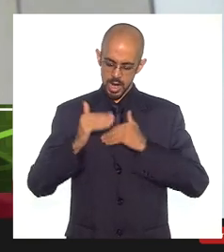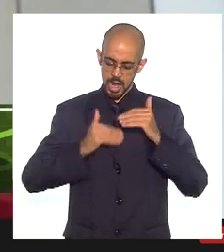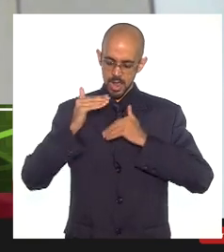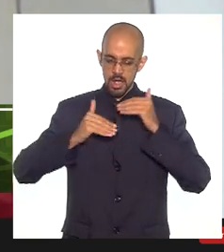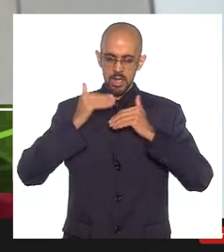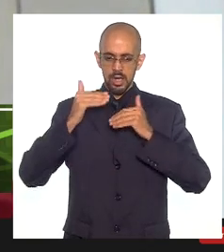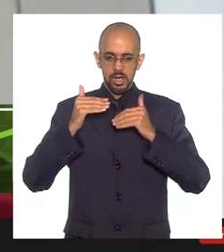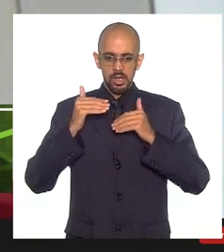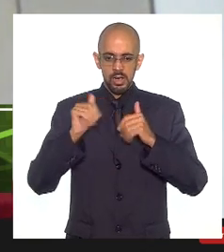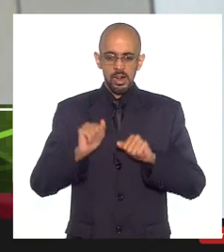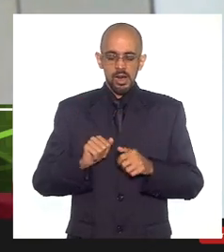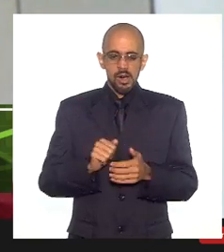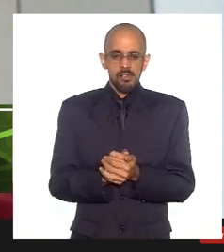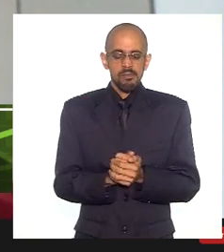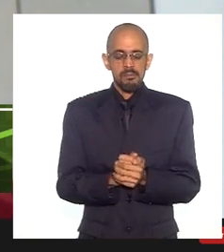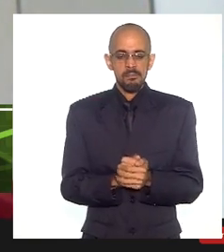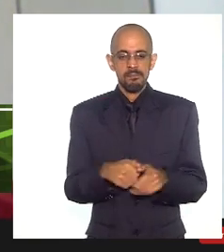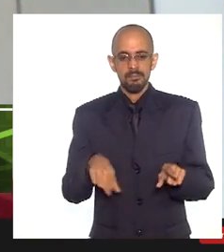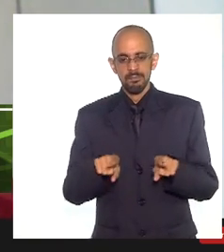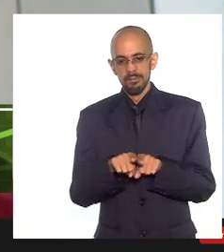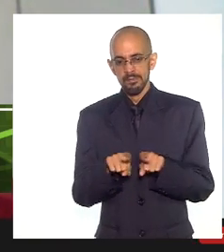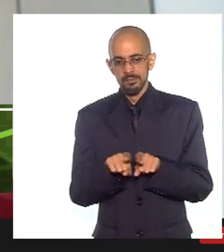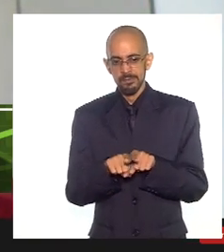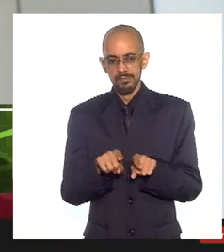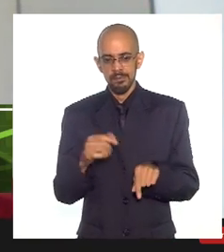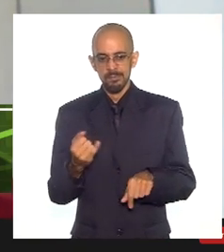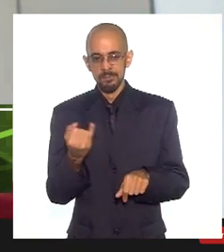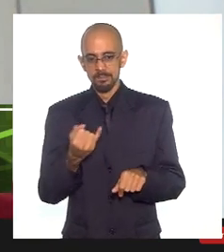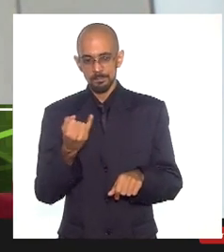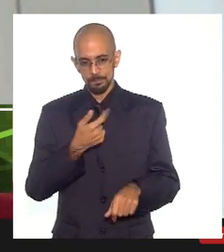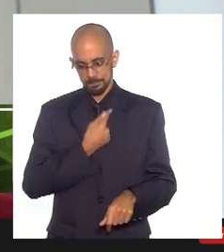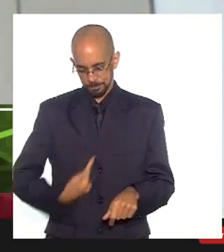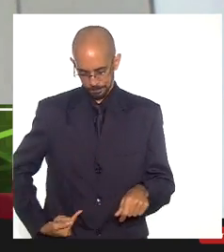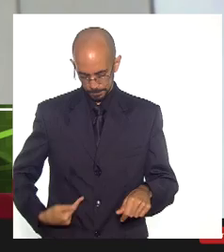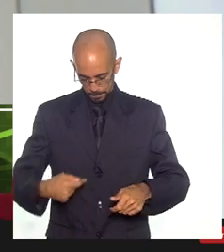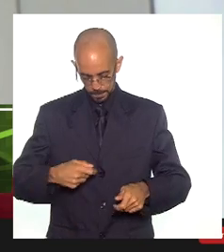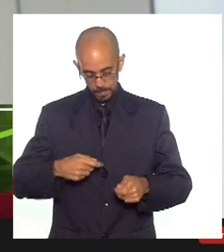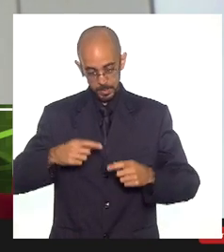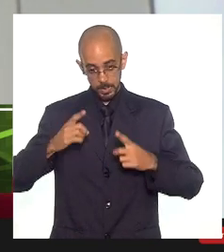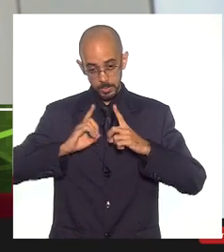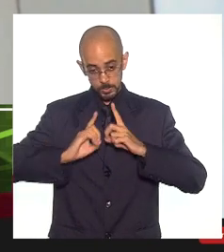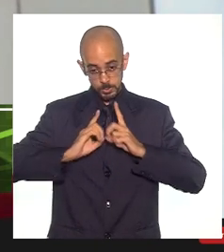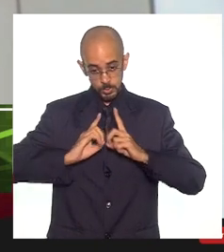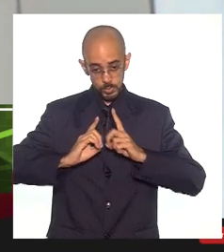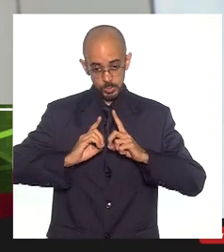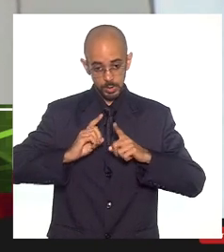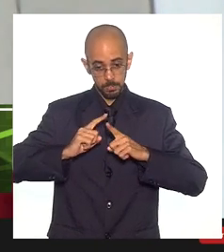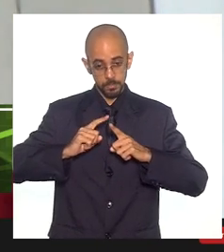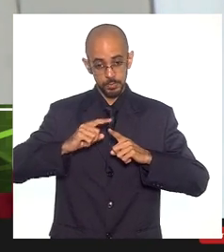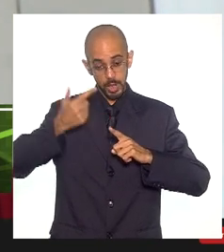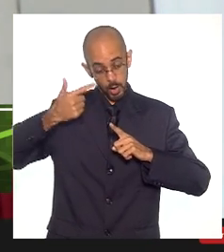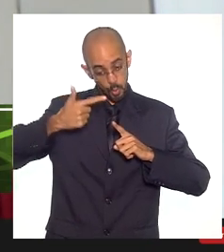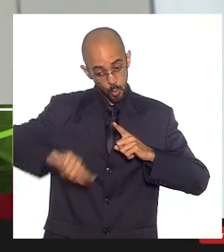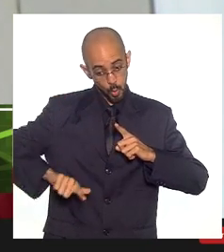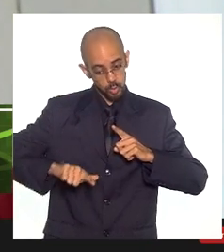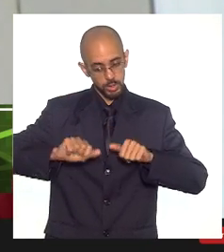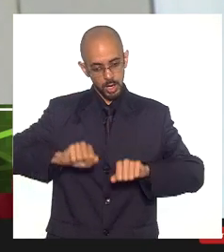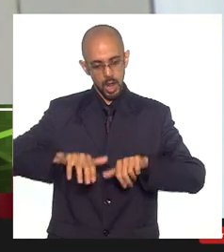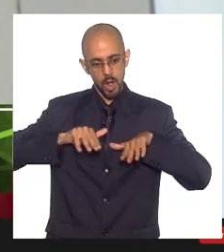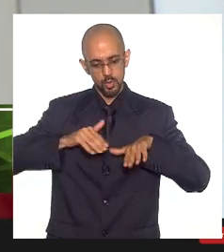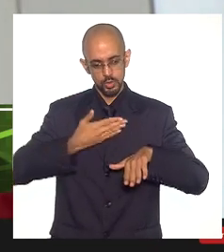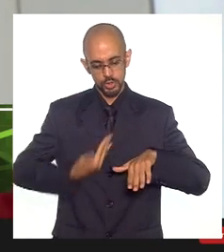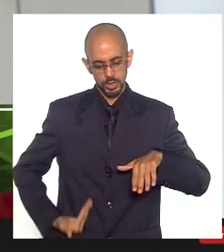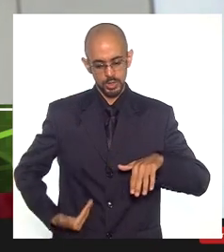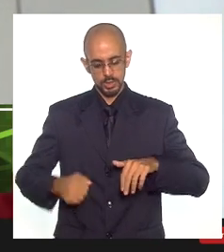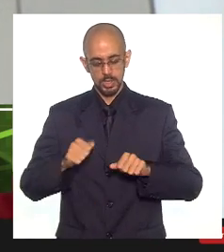nesse sentido e aí é importante que o governo debata isso, porque na próxima audiência que a gente realizar para discutir essa